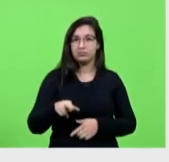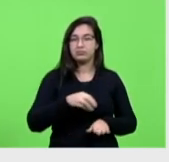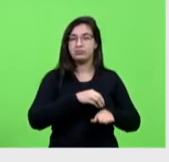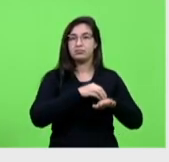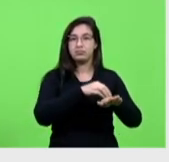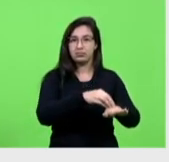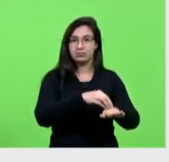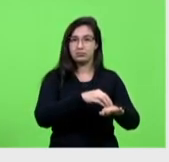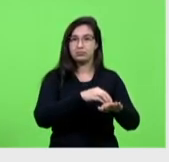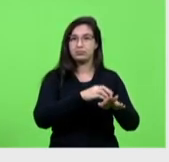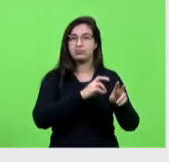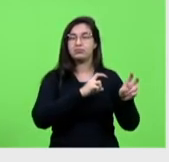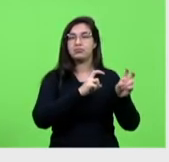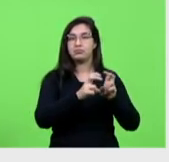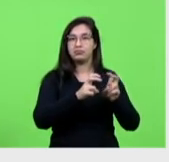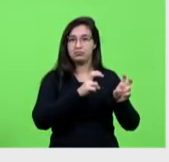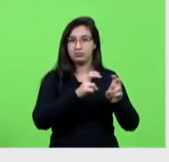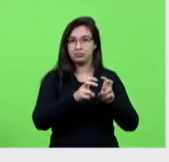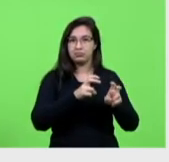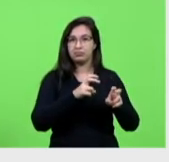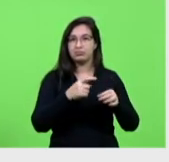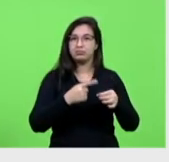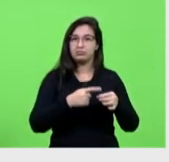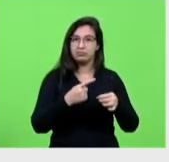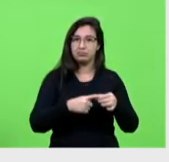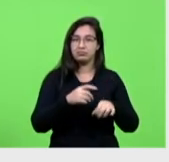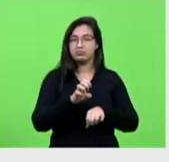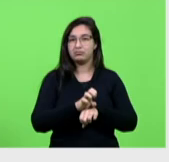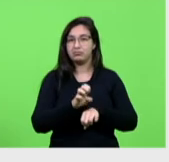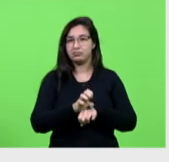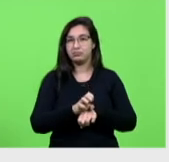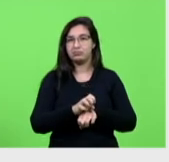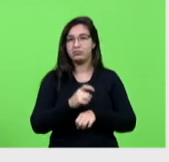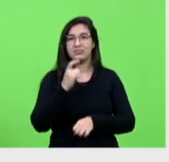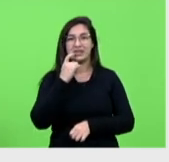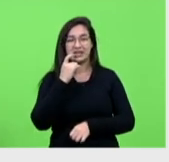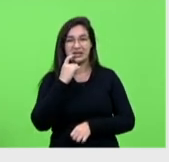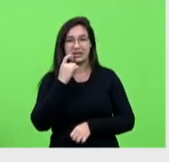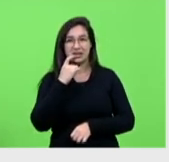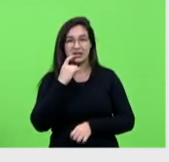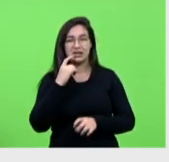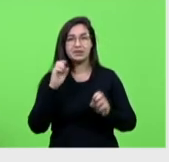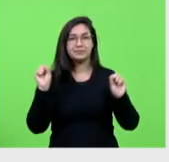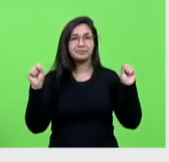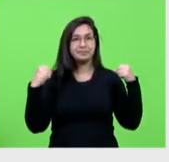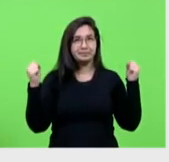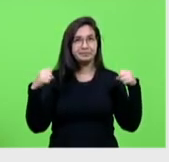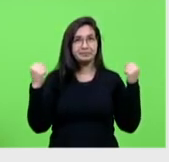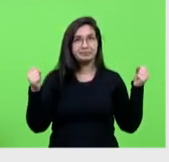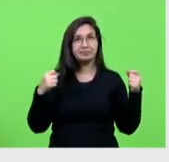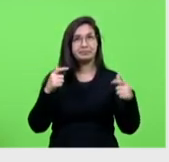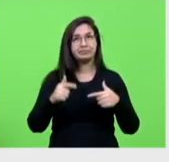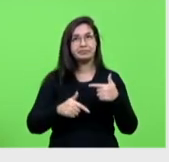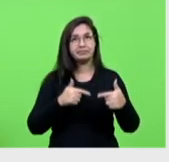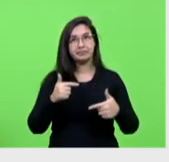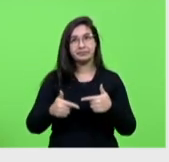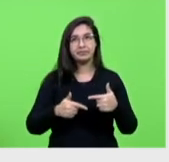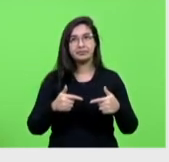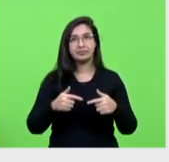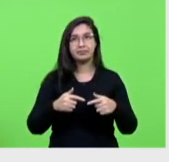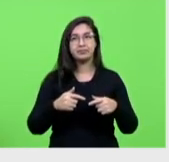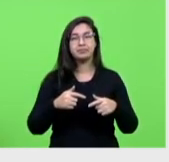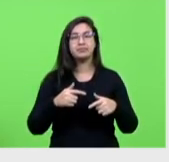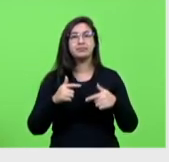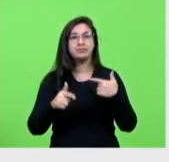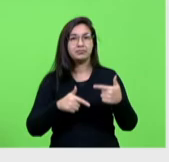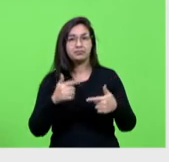urbano, municipal e intermunicipal, serviços odontológicos, práticas de atividades físicas, do exercício físico, serviços de